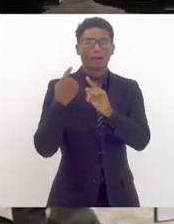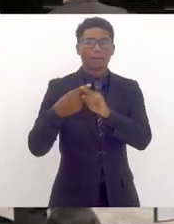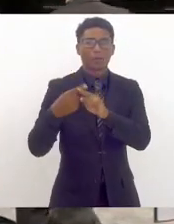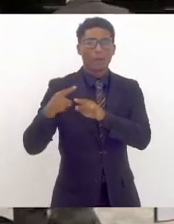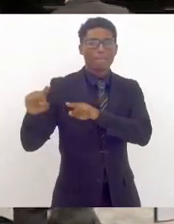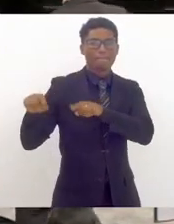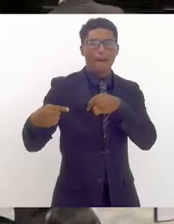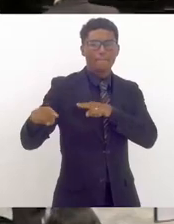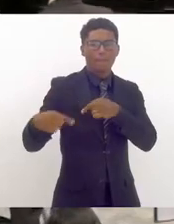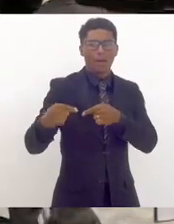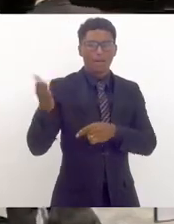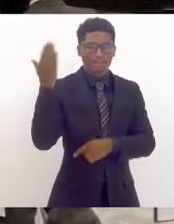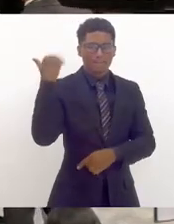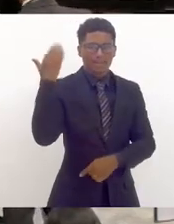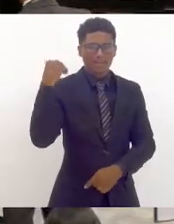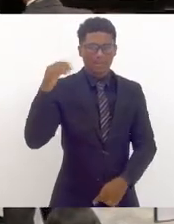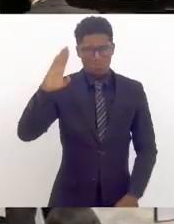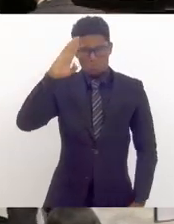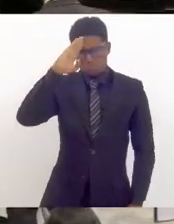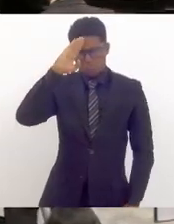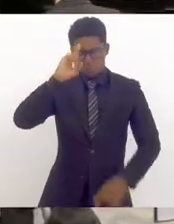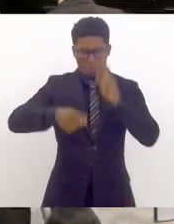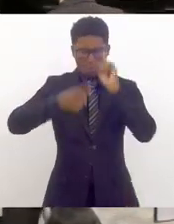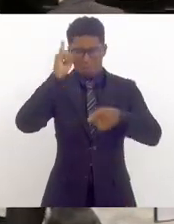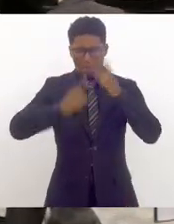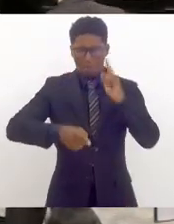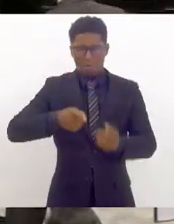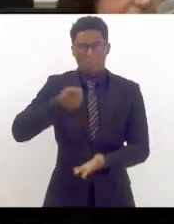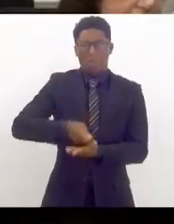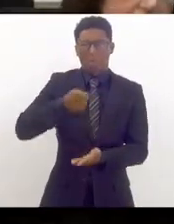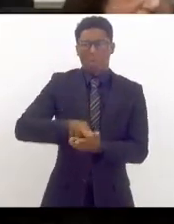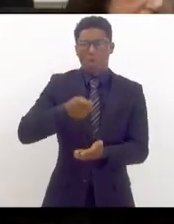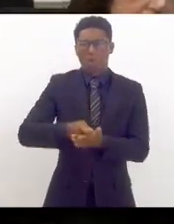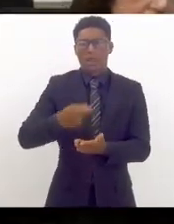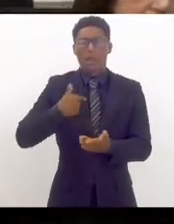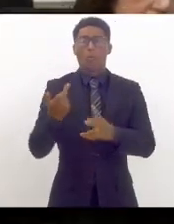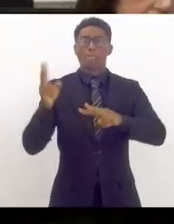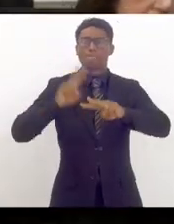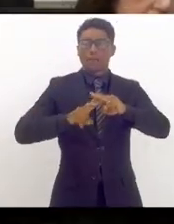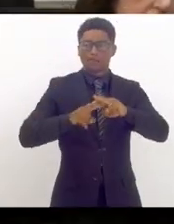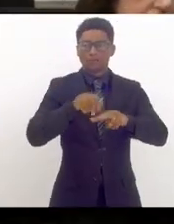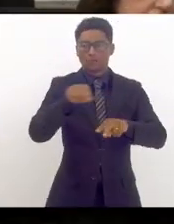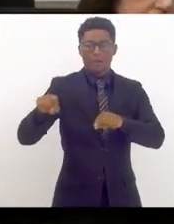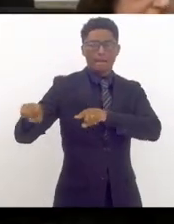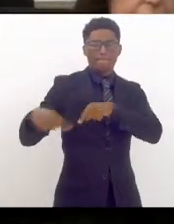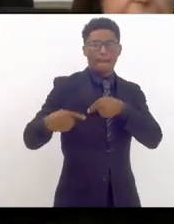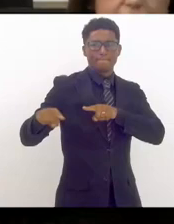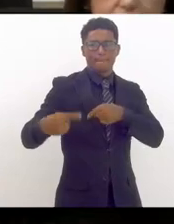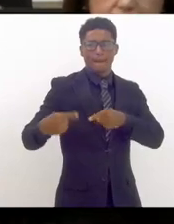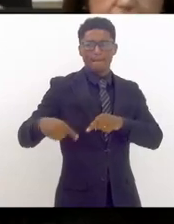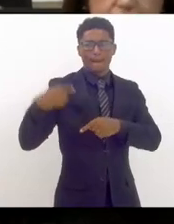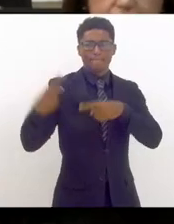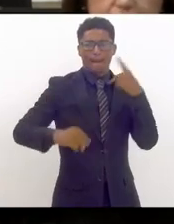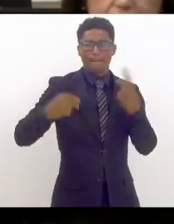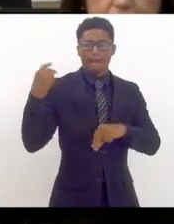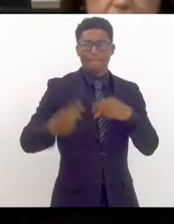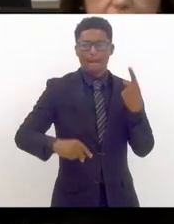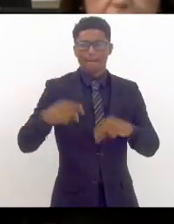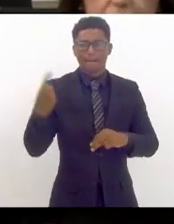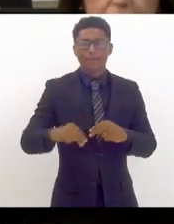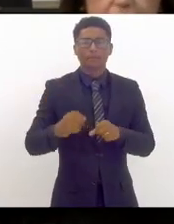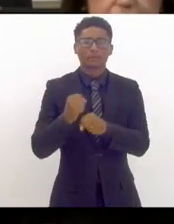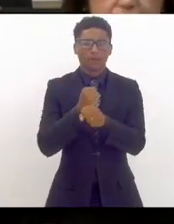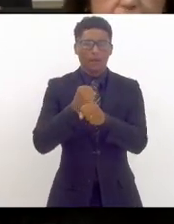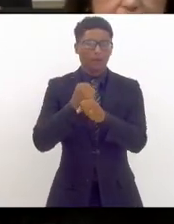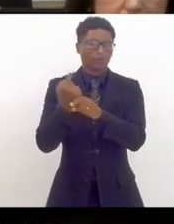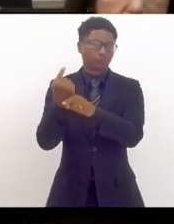militar. E tem gente que não conhece isso. Isso tem muito tempo atrás, Marta Rocha, muitos anos atrás.